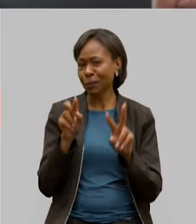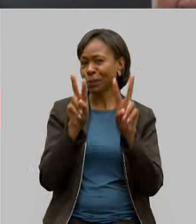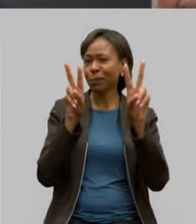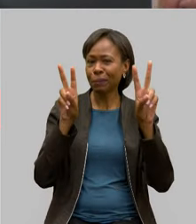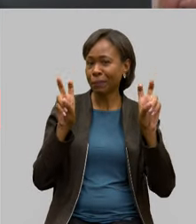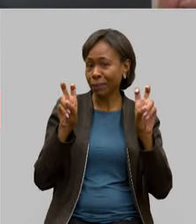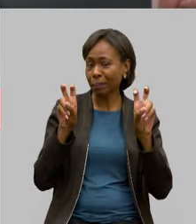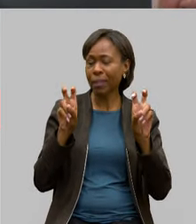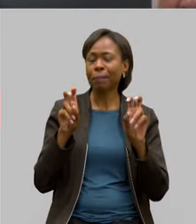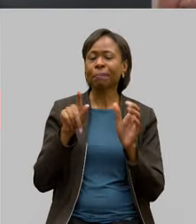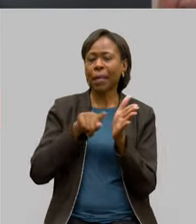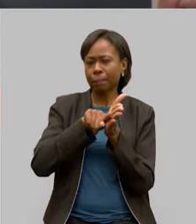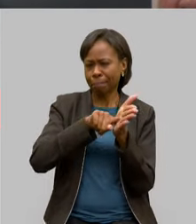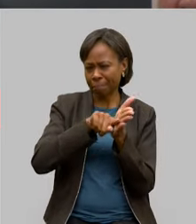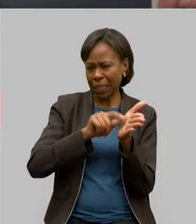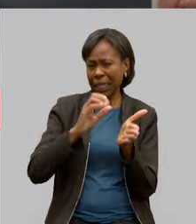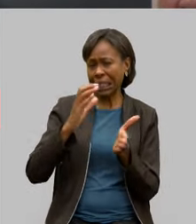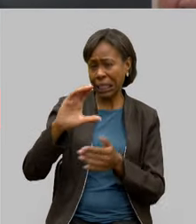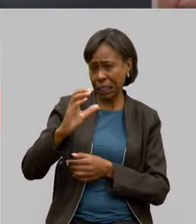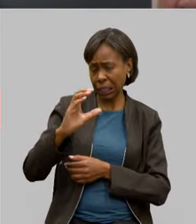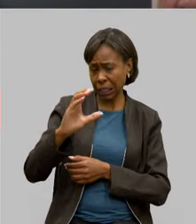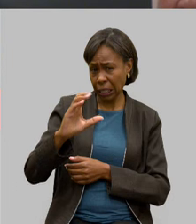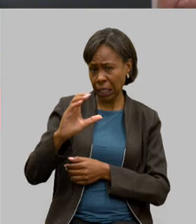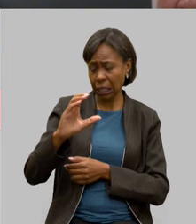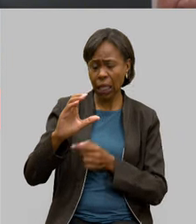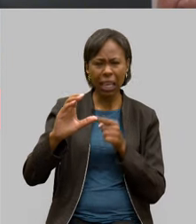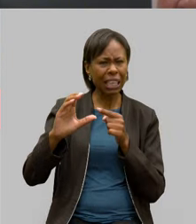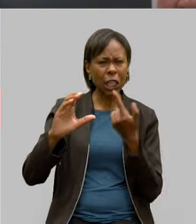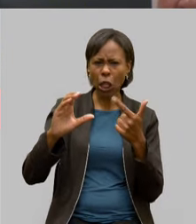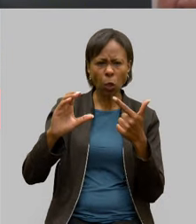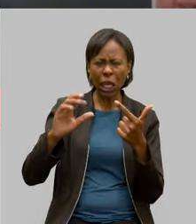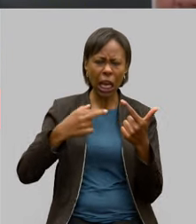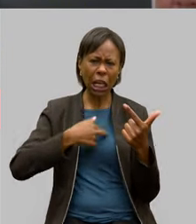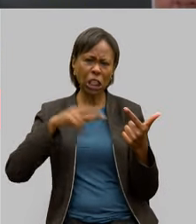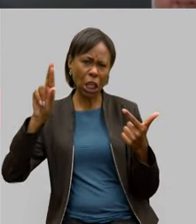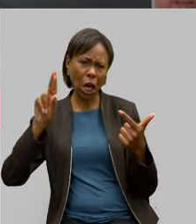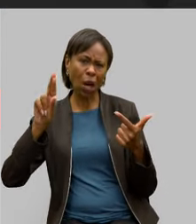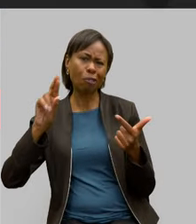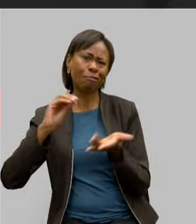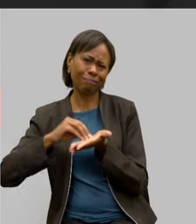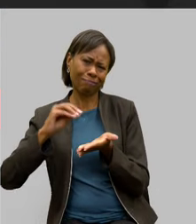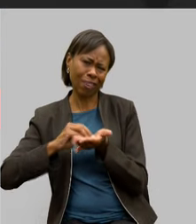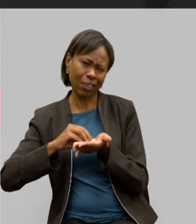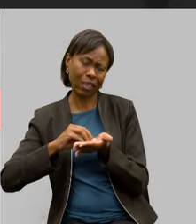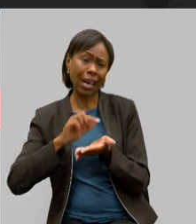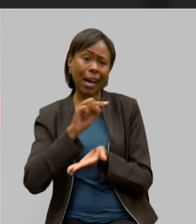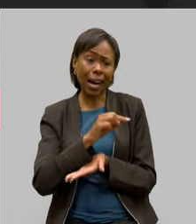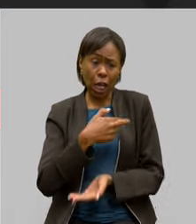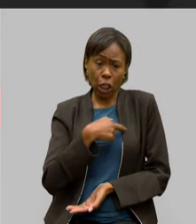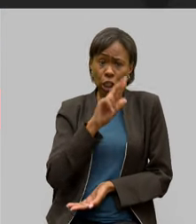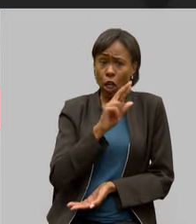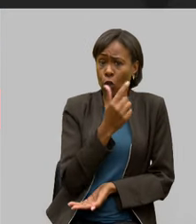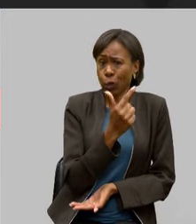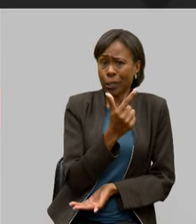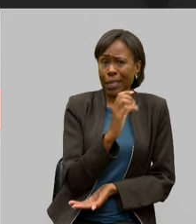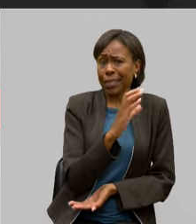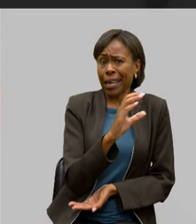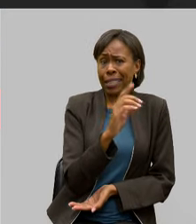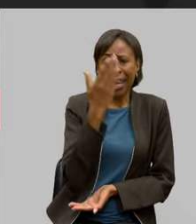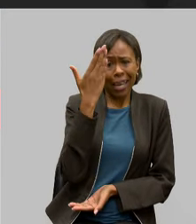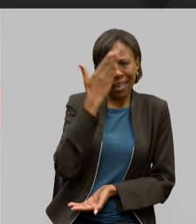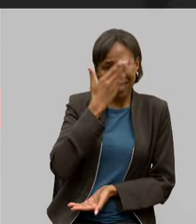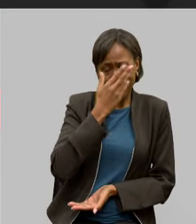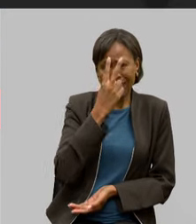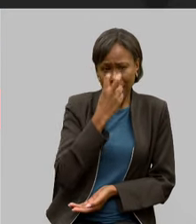Ciência a ciência sem religião é manca e a religião sem ciência é cega a minha apresentação ela vai